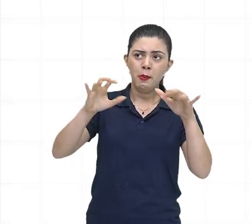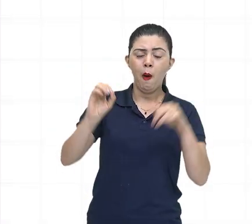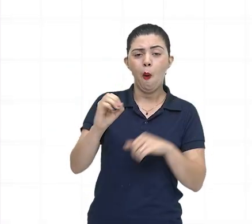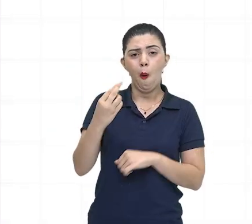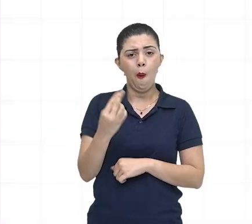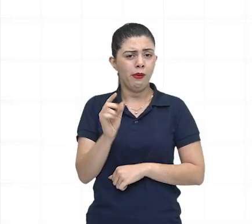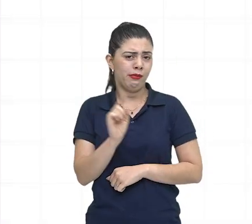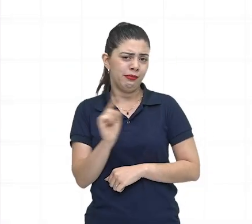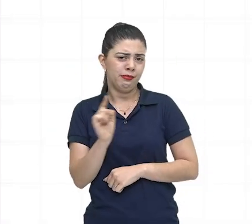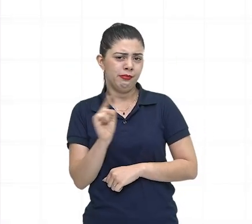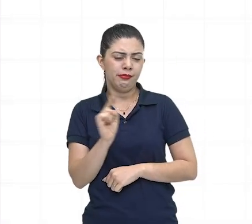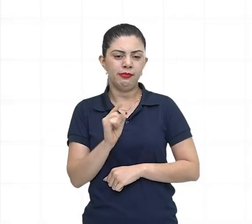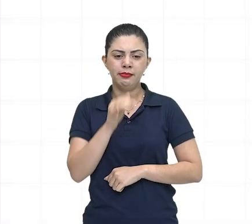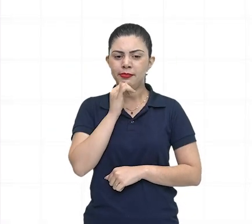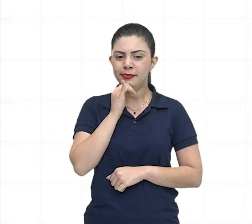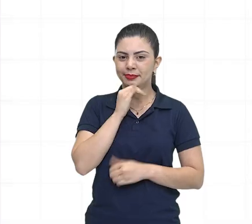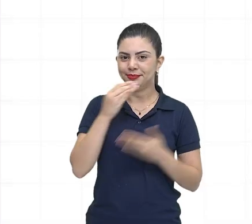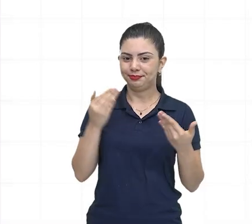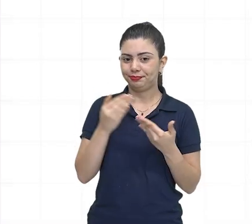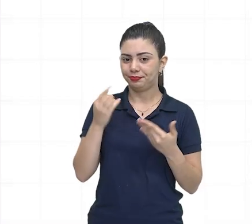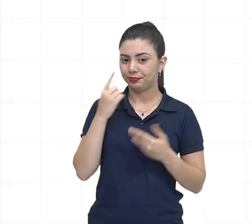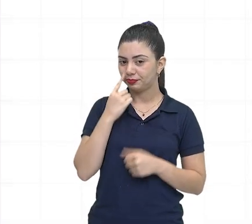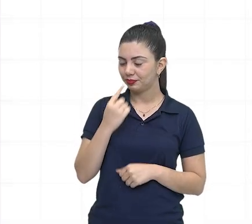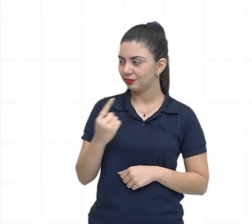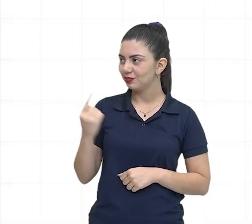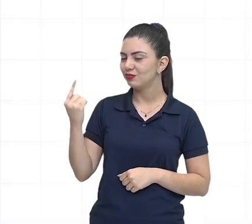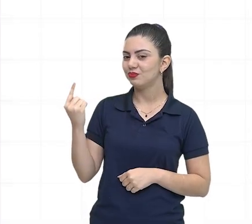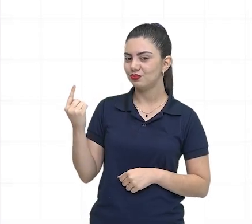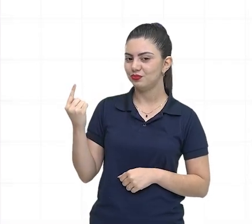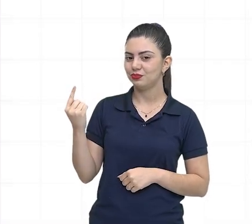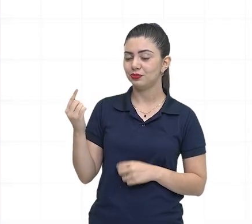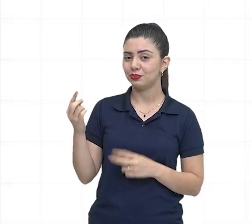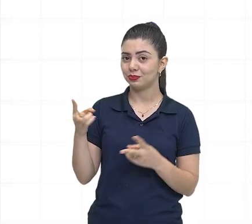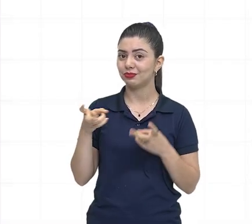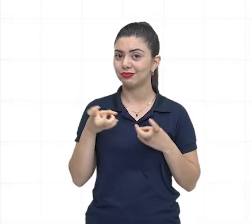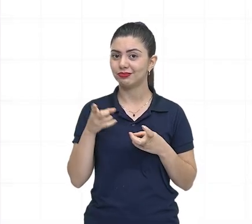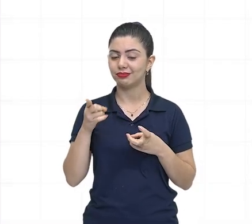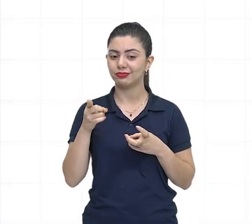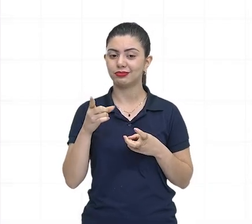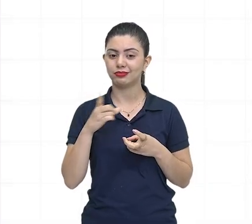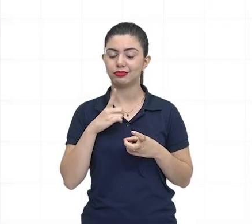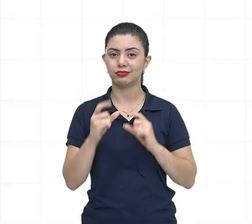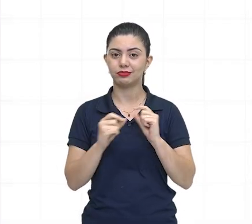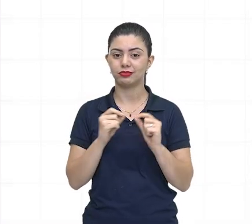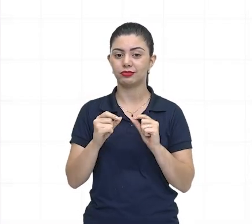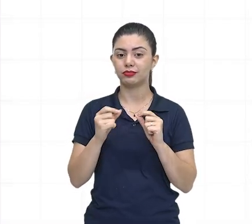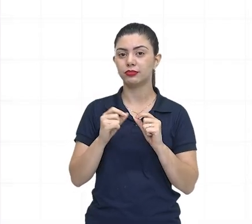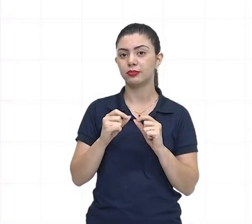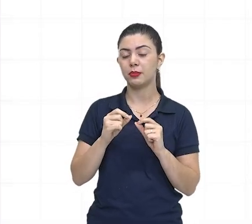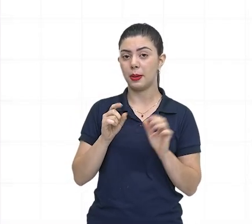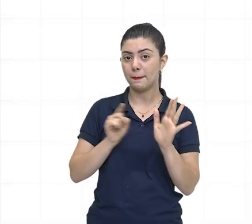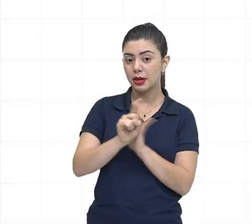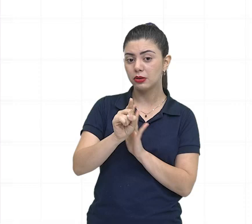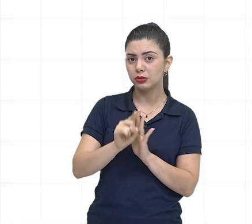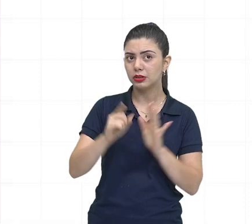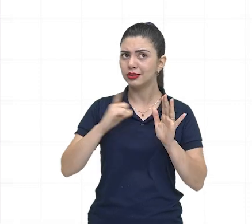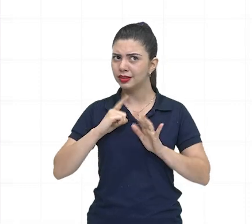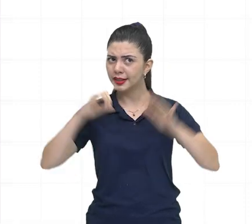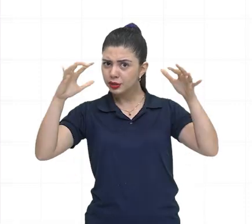não. Olha aqui o losango. Ó, o losango. Aí já vem a pergunta: está